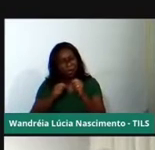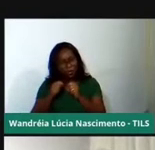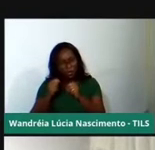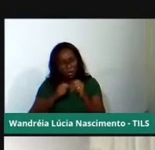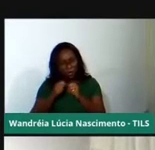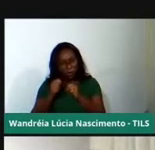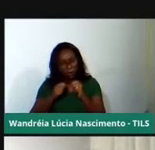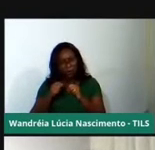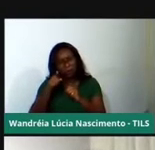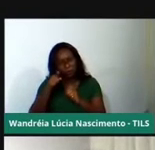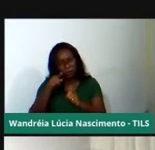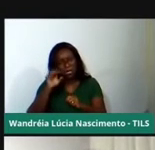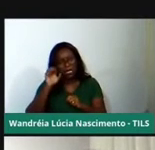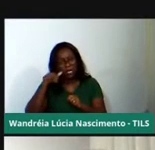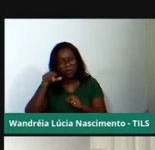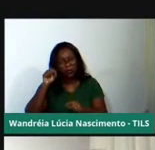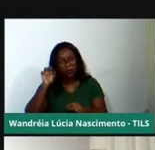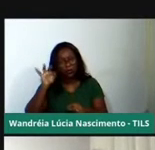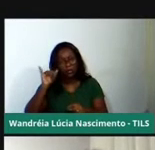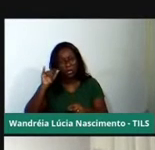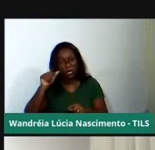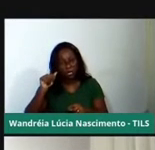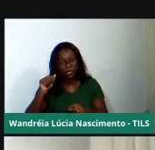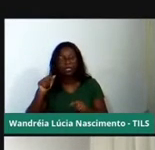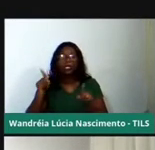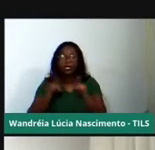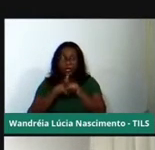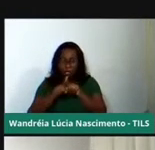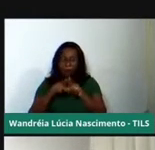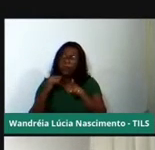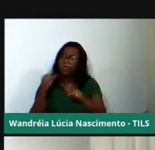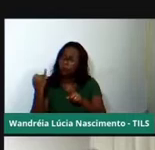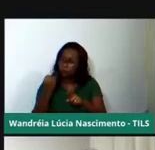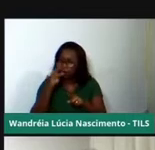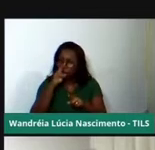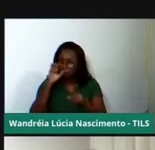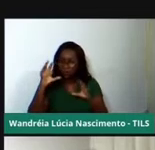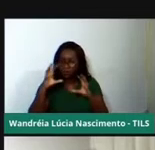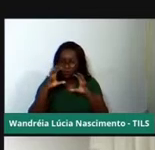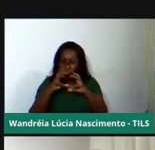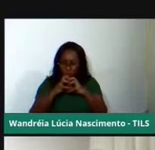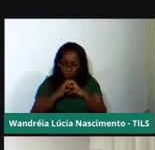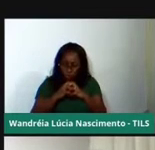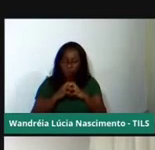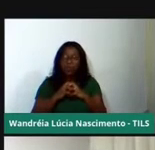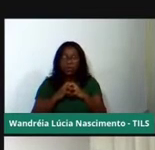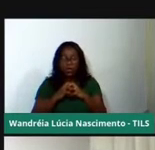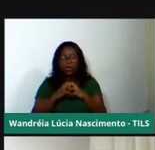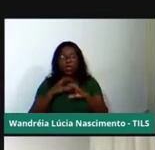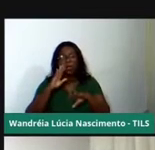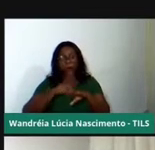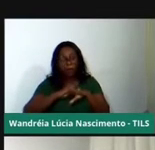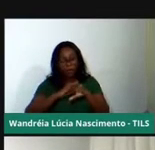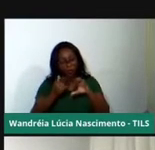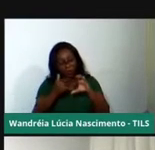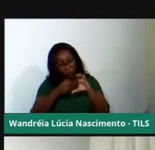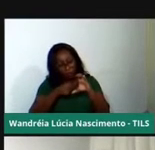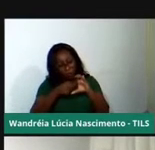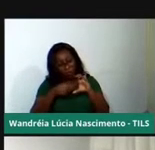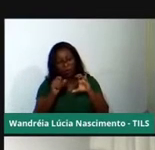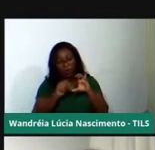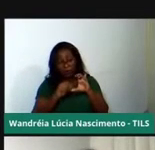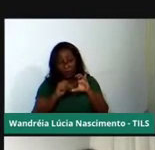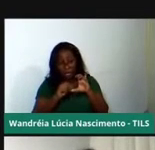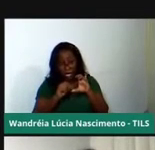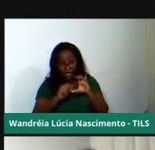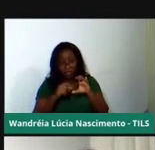a endotelina ela é um potente vasoconstritor, também produzido pelo endotélio. Ela é produzida a partir de